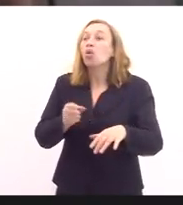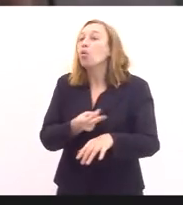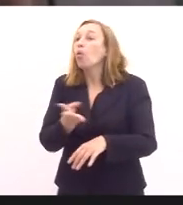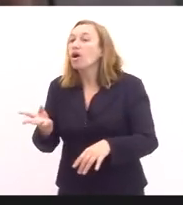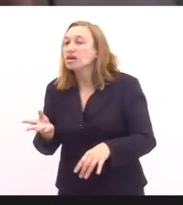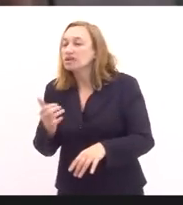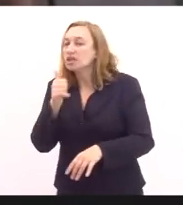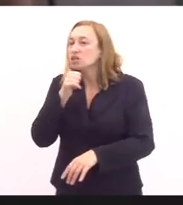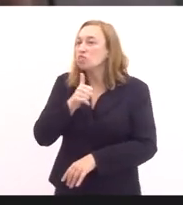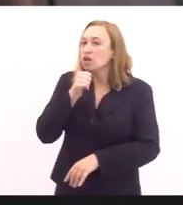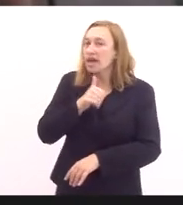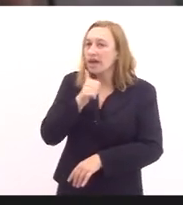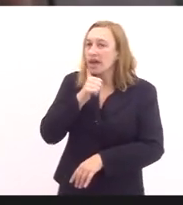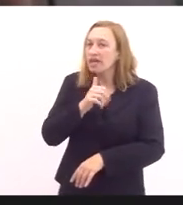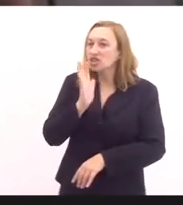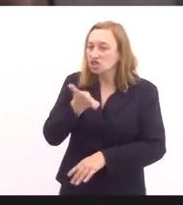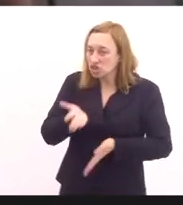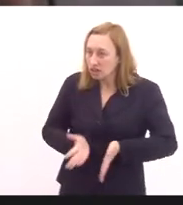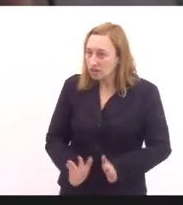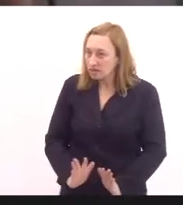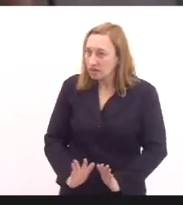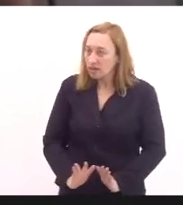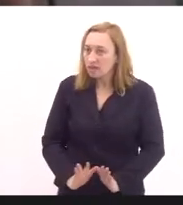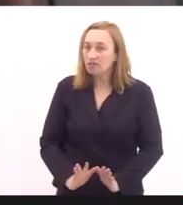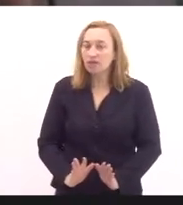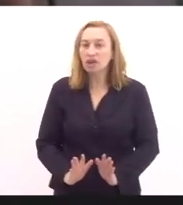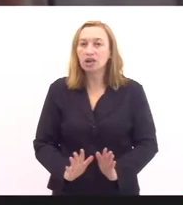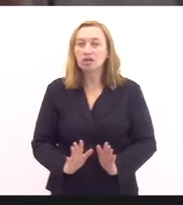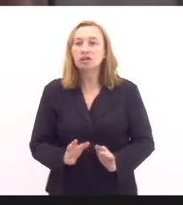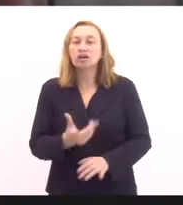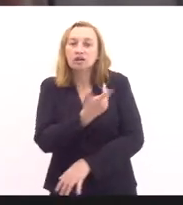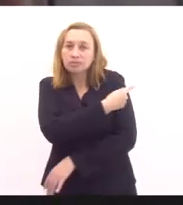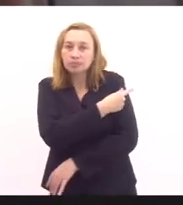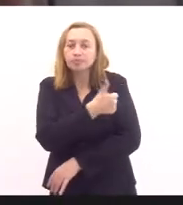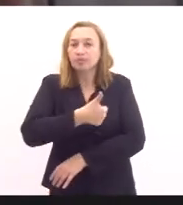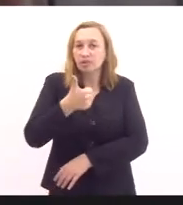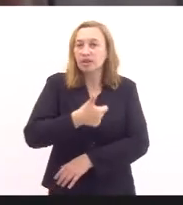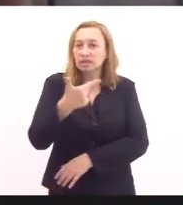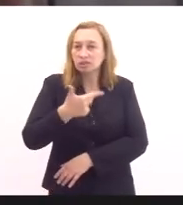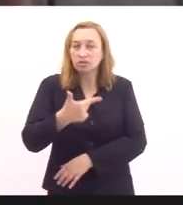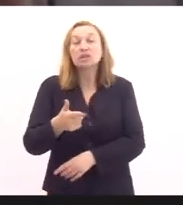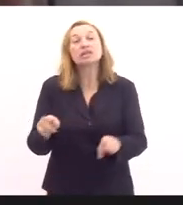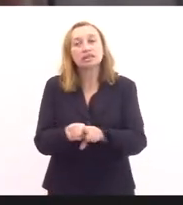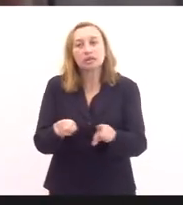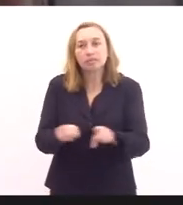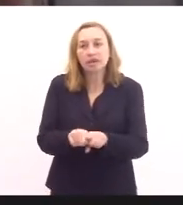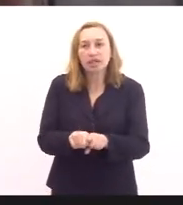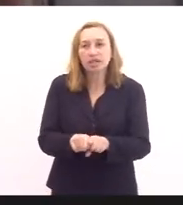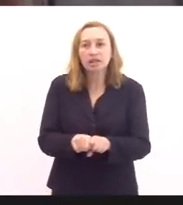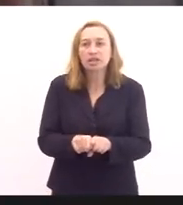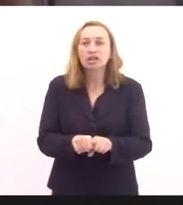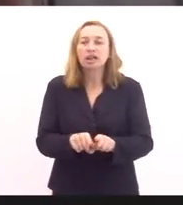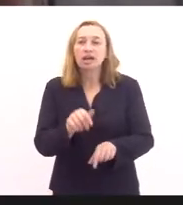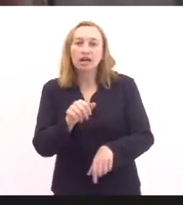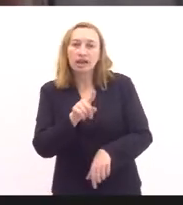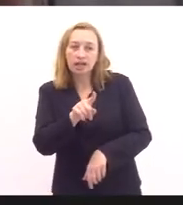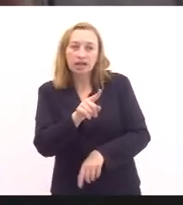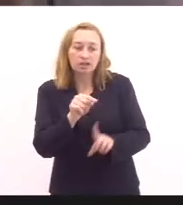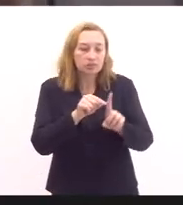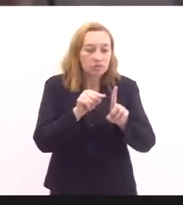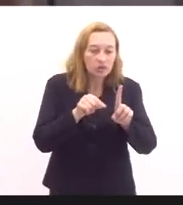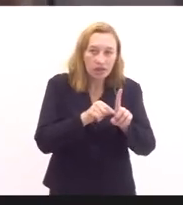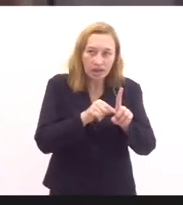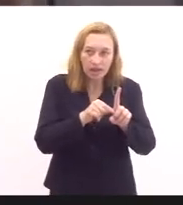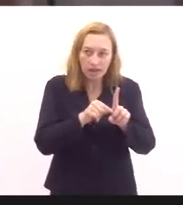e fizemos também uma pesquisa muito importante né em que a gente tem que ficou e é dentro aquela gestantes e puérperas